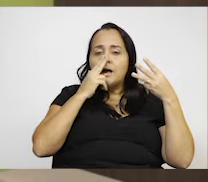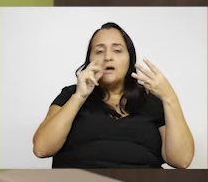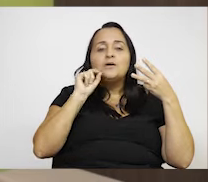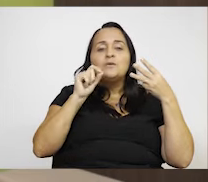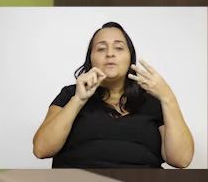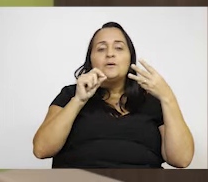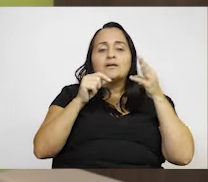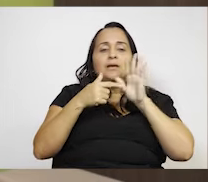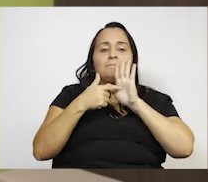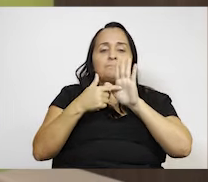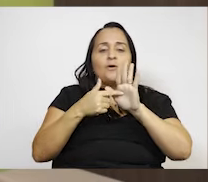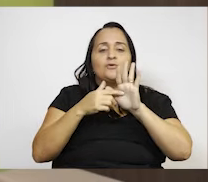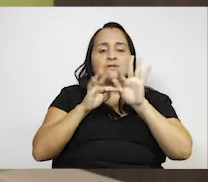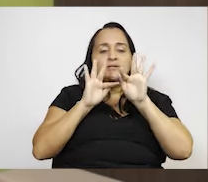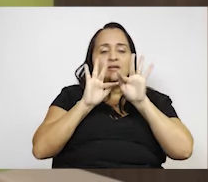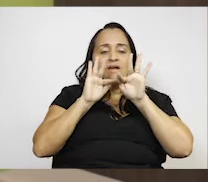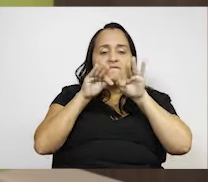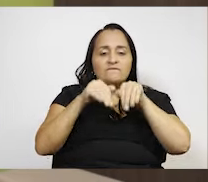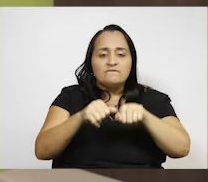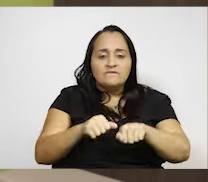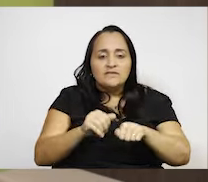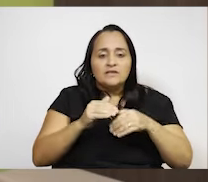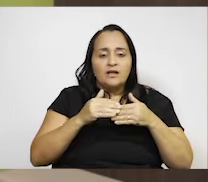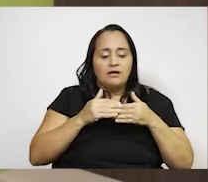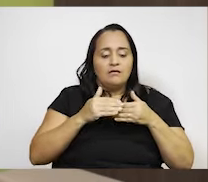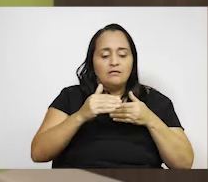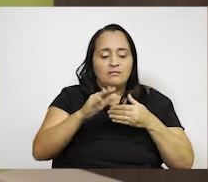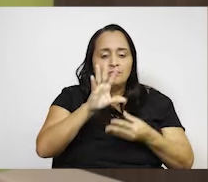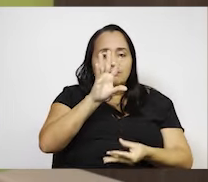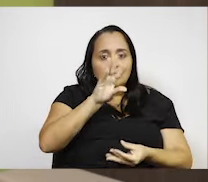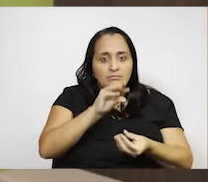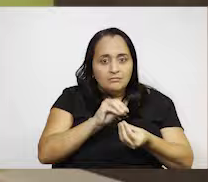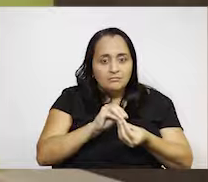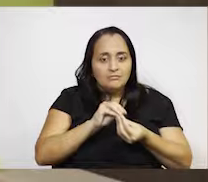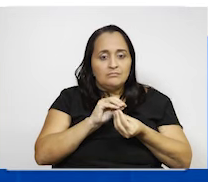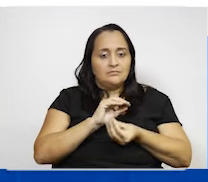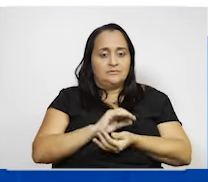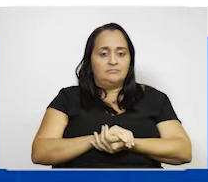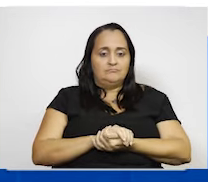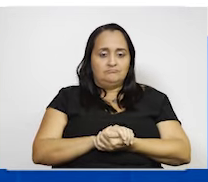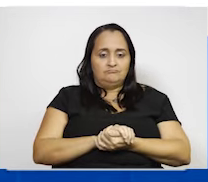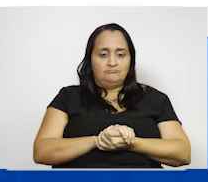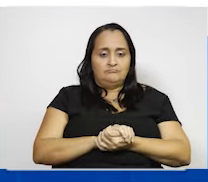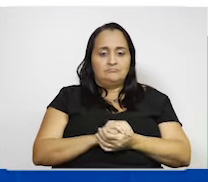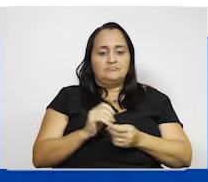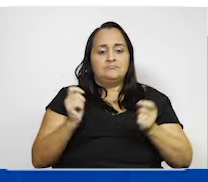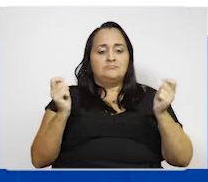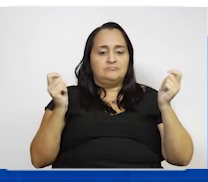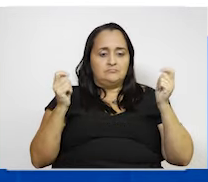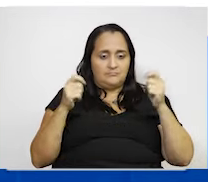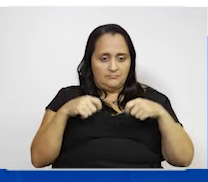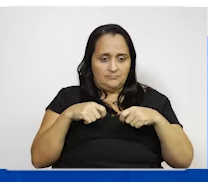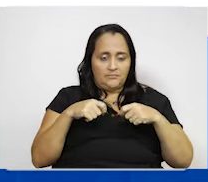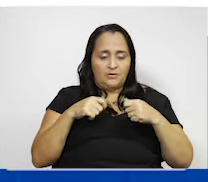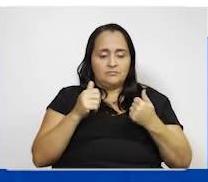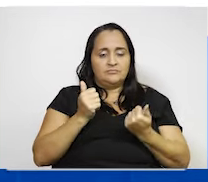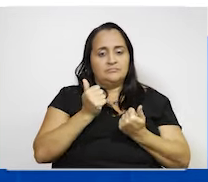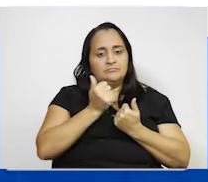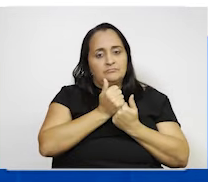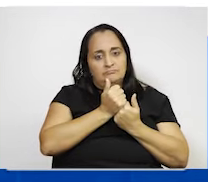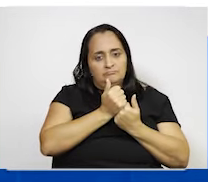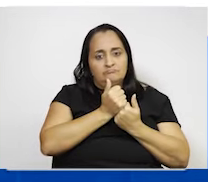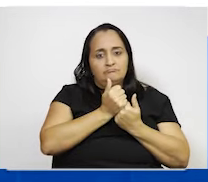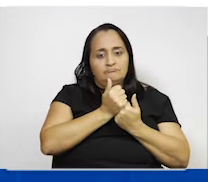à conclusão, né? De tudo que foi dito, a conclusão é. Então, eu posso substituir, portanto, por